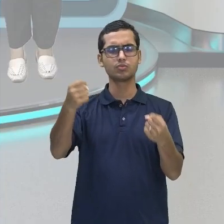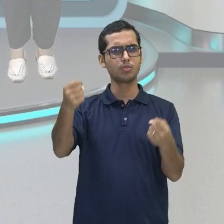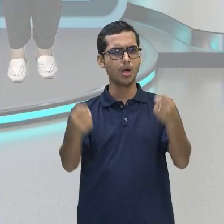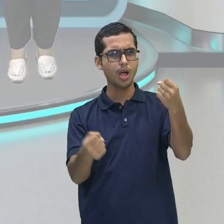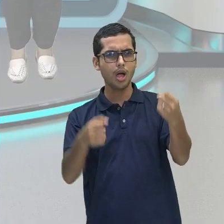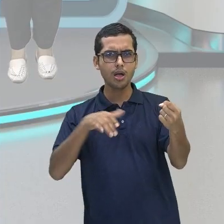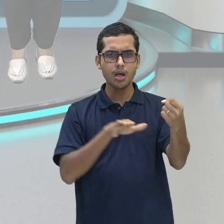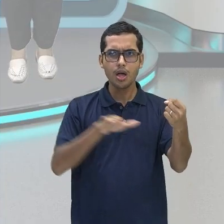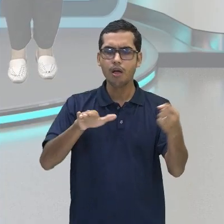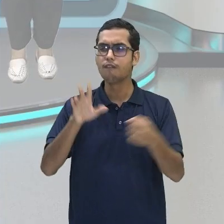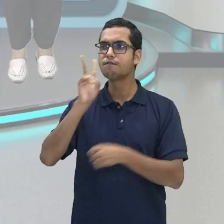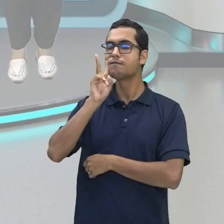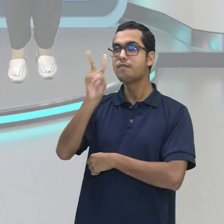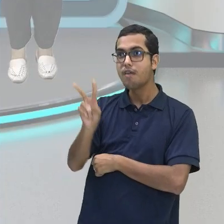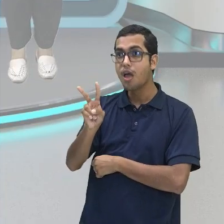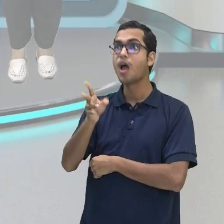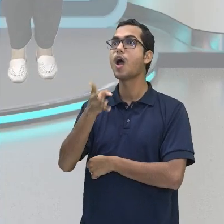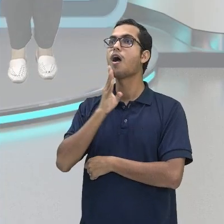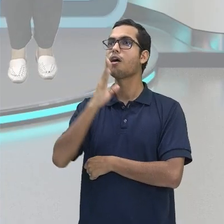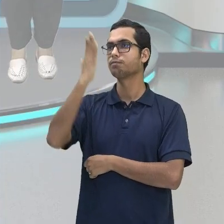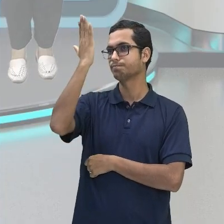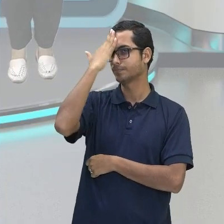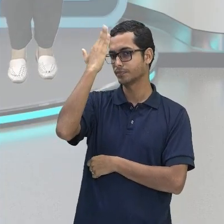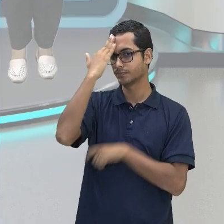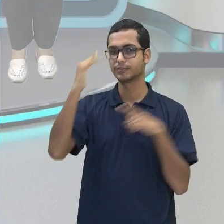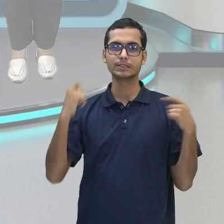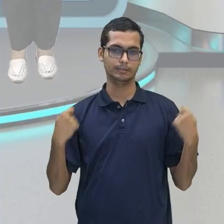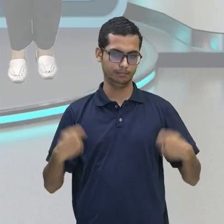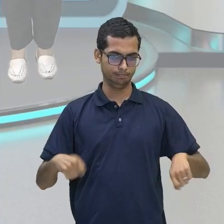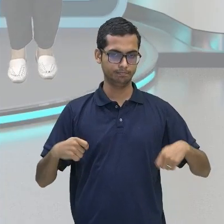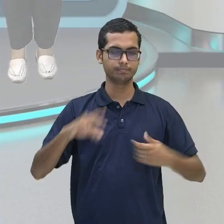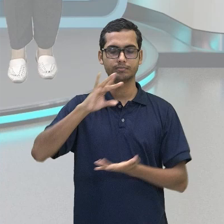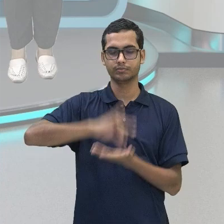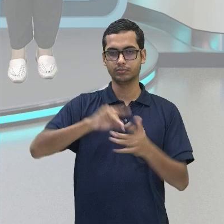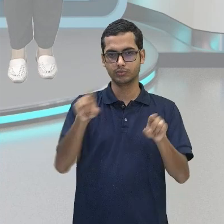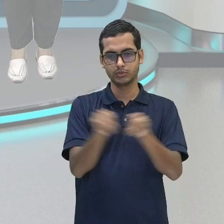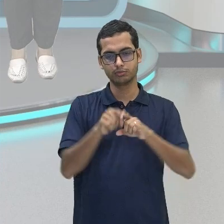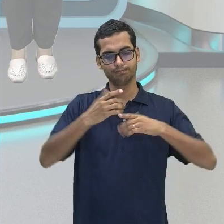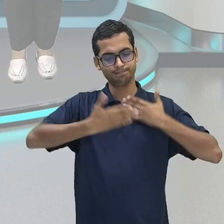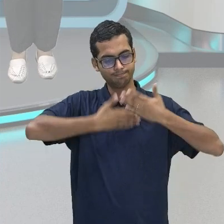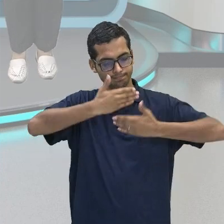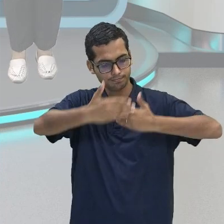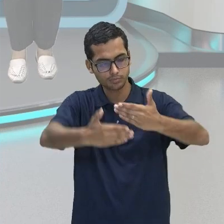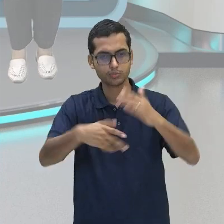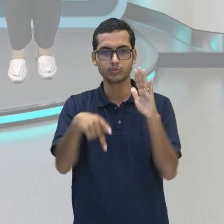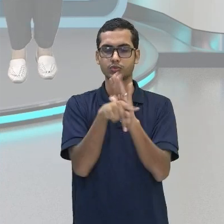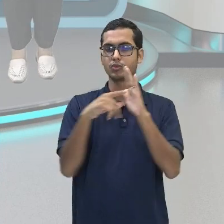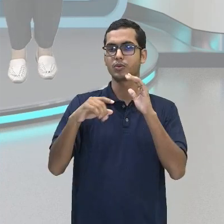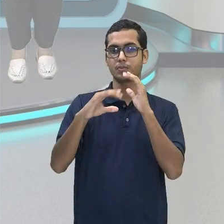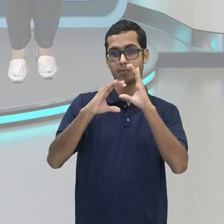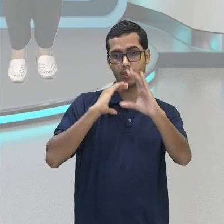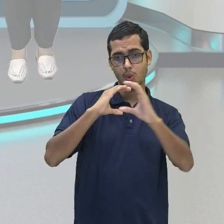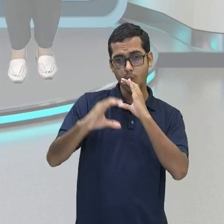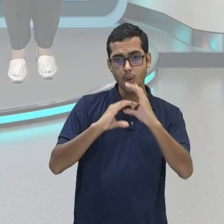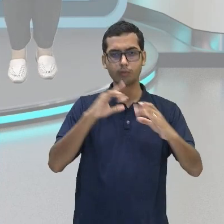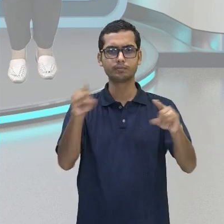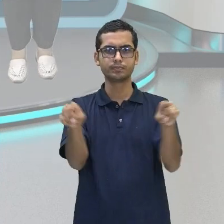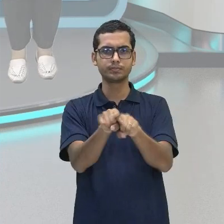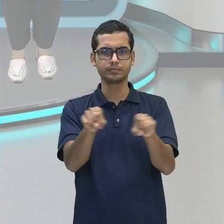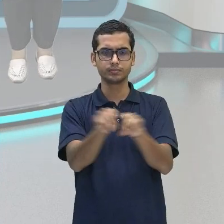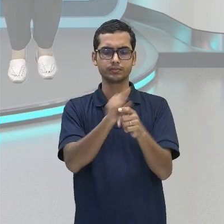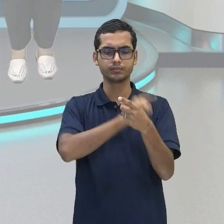também conhecer esses significados. Então, existe um processo comunicativo da mesma forma como, por exemplo, alguém que está